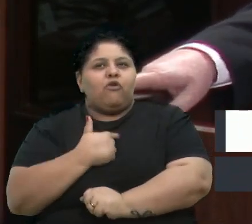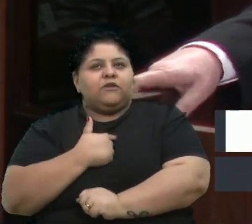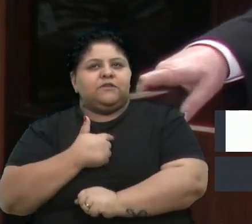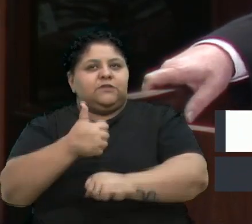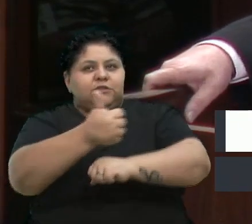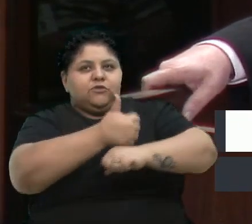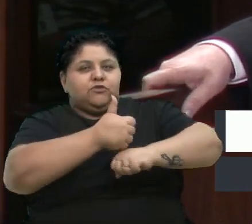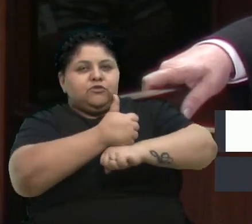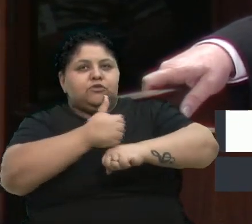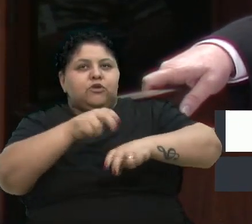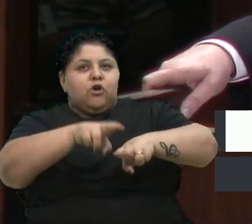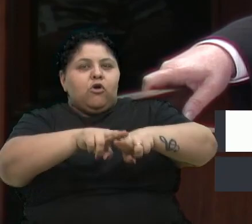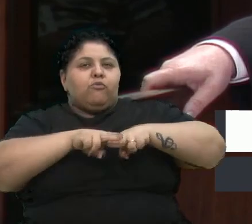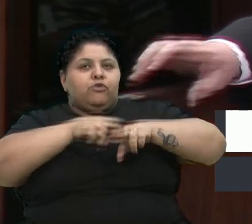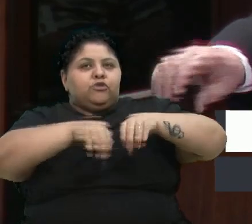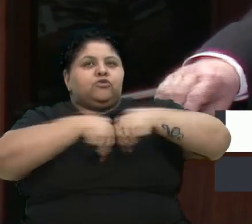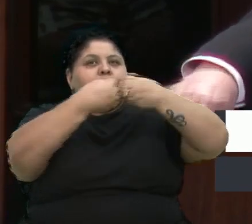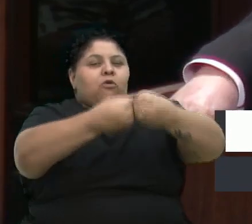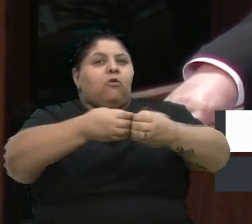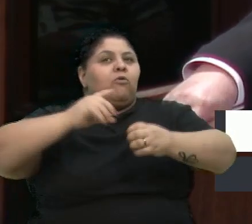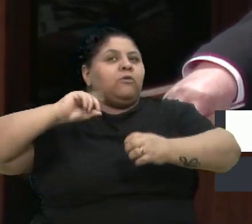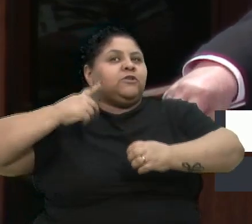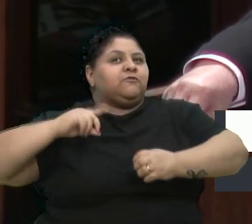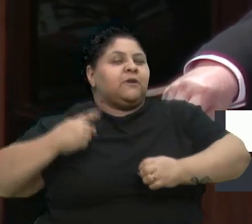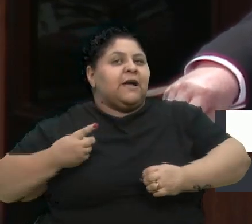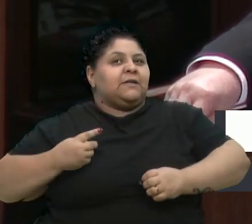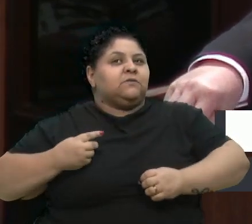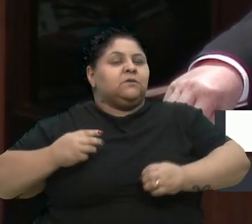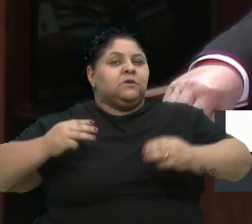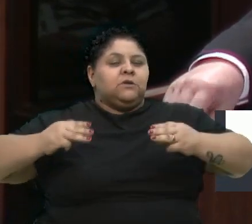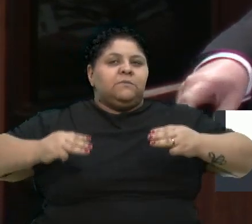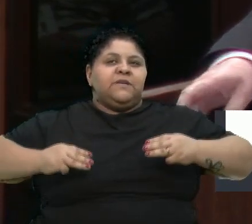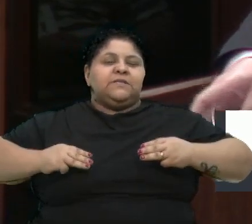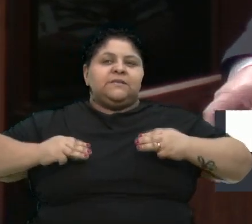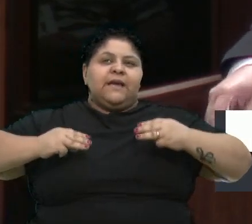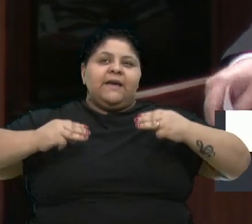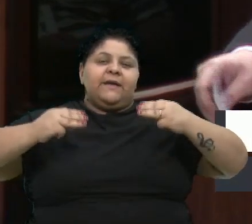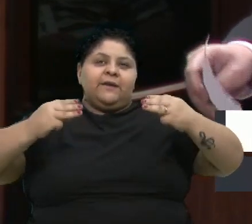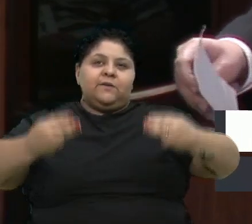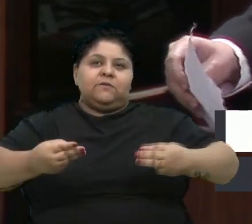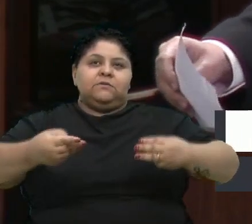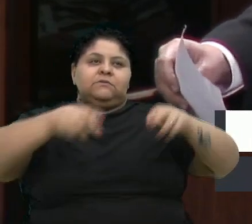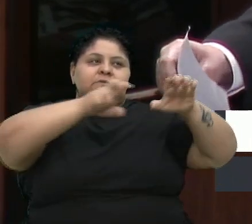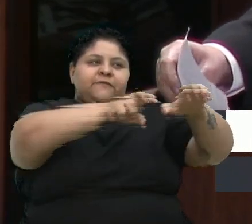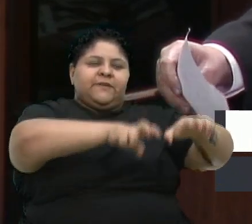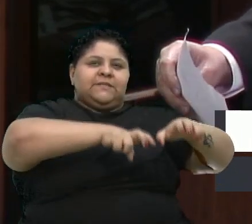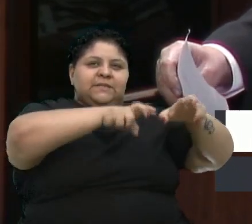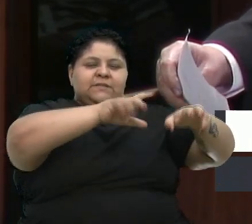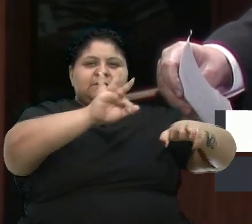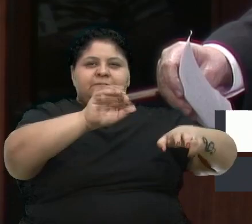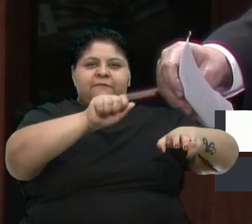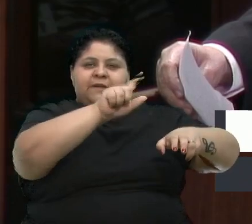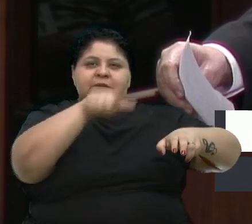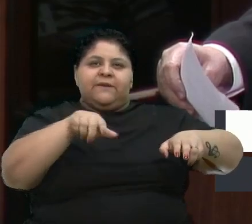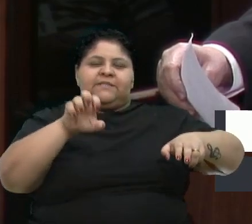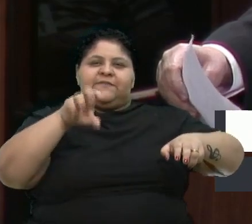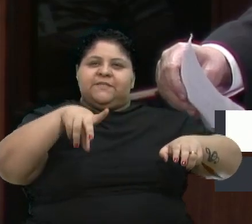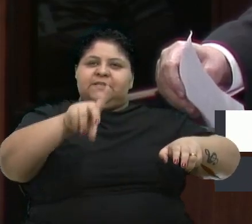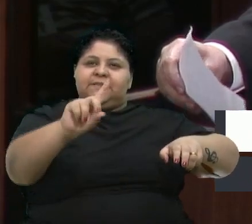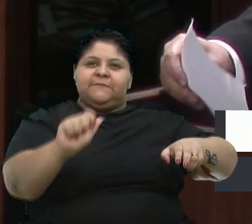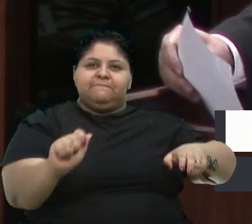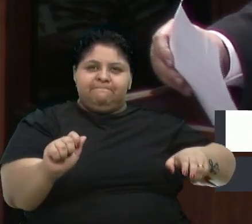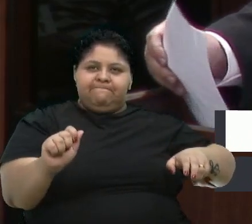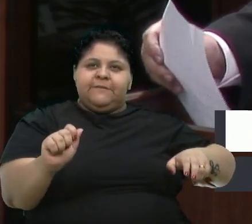botou um advogado no Ministério da Fazenda. E hoje nós estamos caindo por um caminho muito perigoso. A